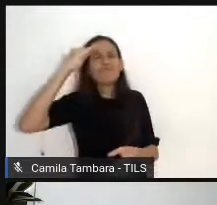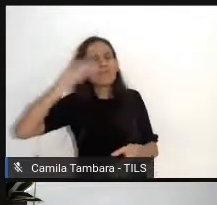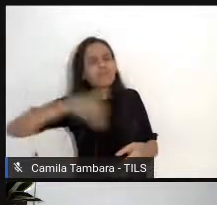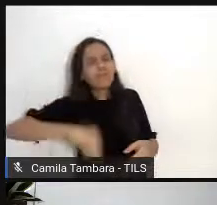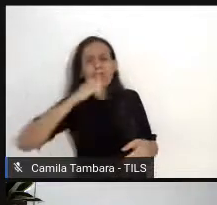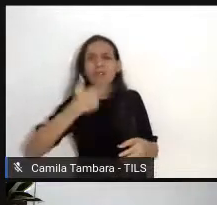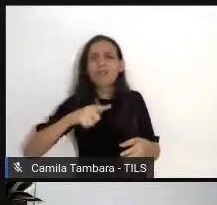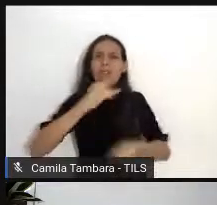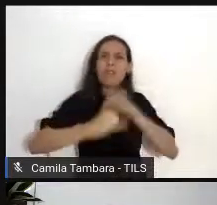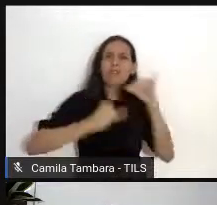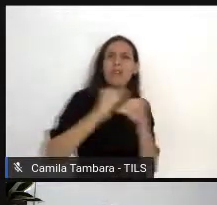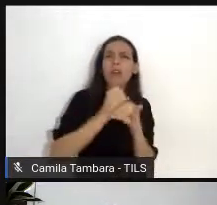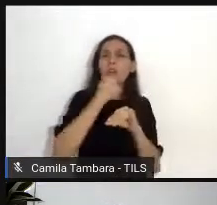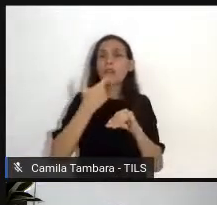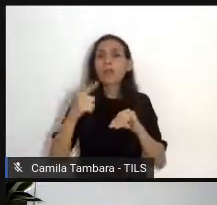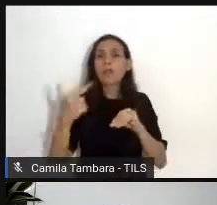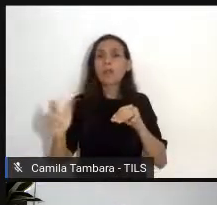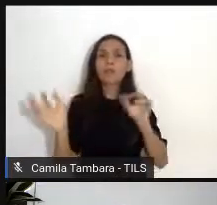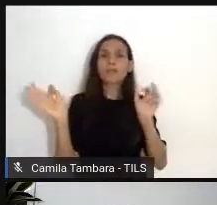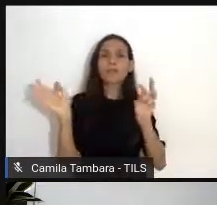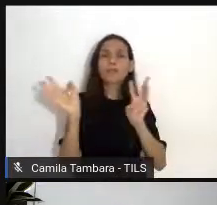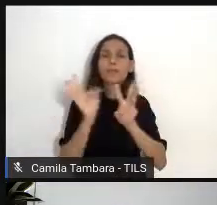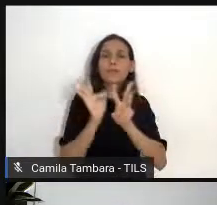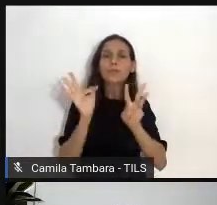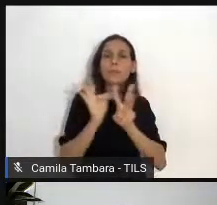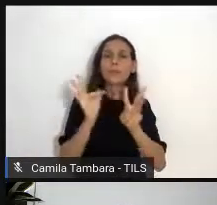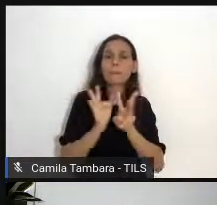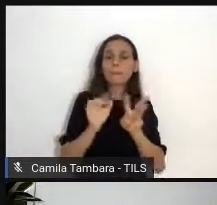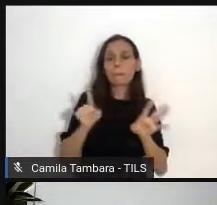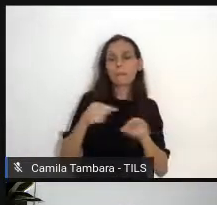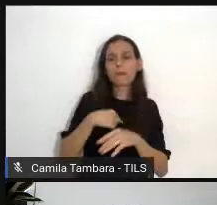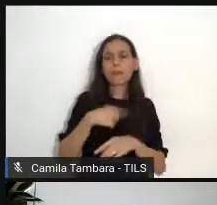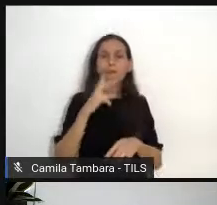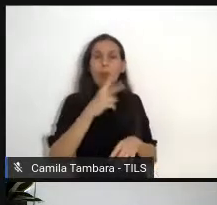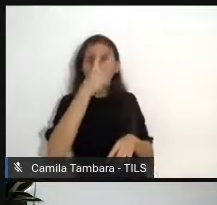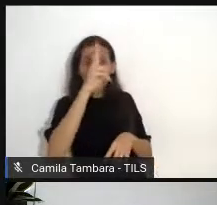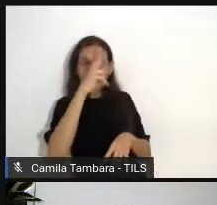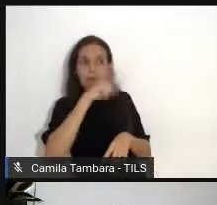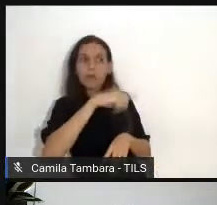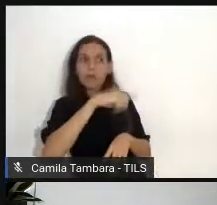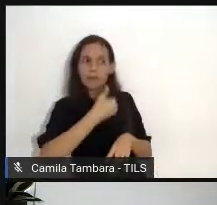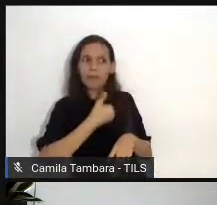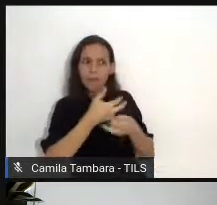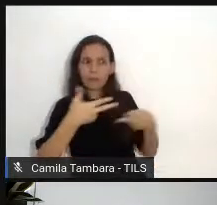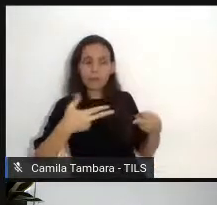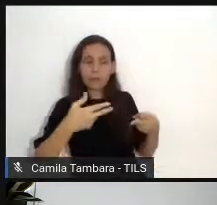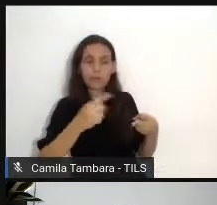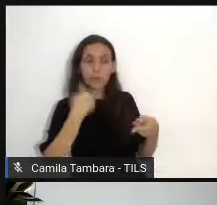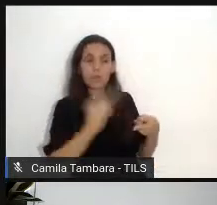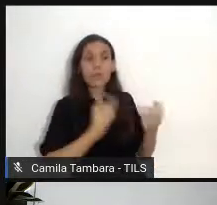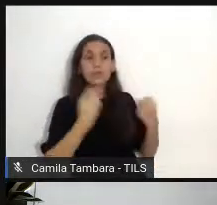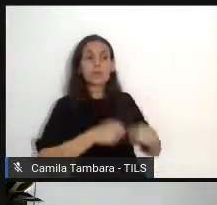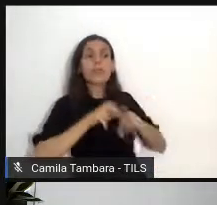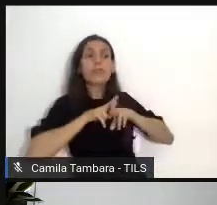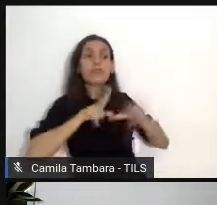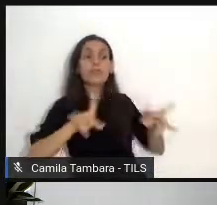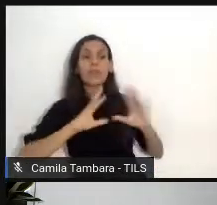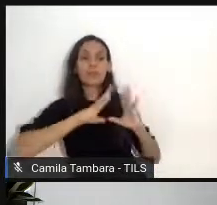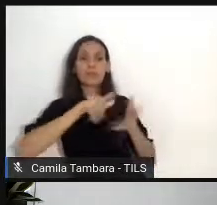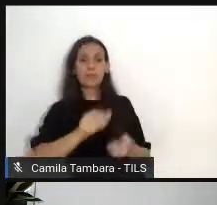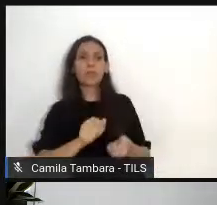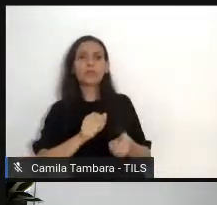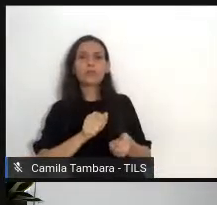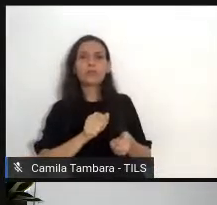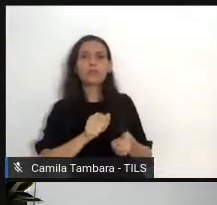eu não tenho internet, eu não tenho Wi-Fi, eu não consigo, mas ele fala, lembra do que você falou comigo? Nós temos que fazer diferença neste mundo,